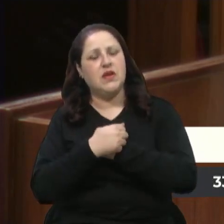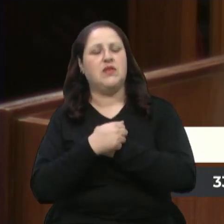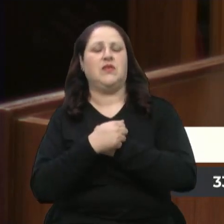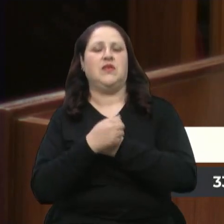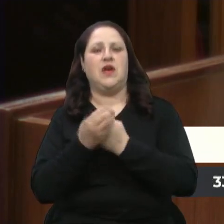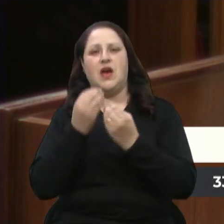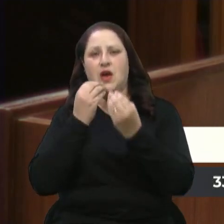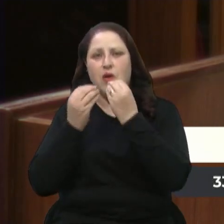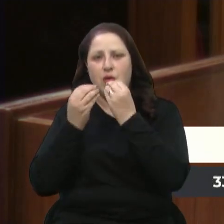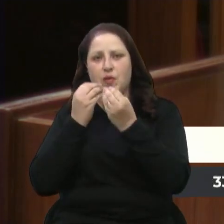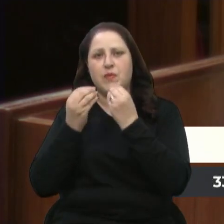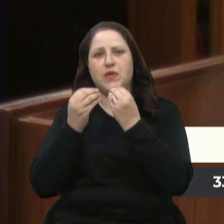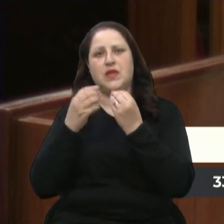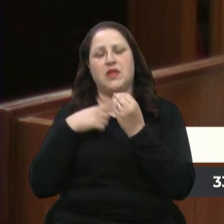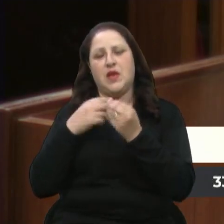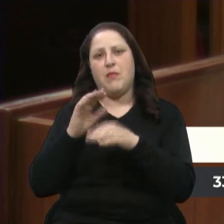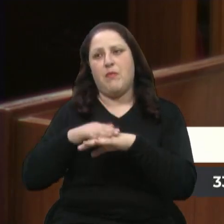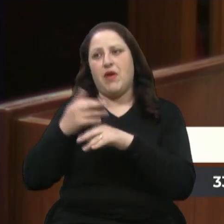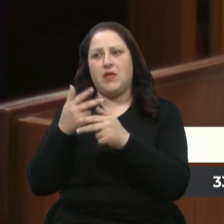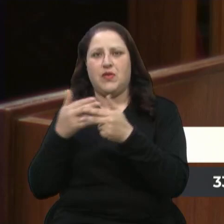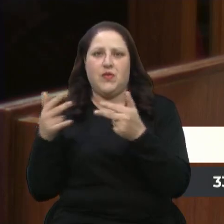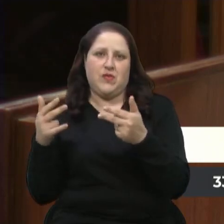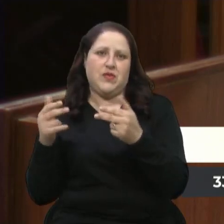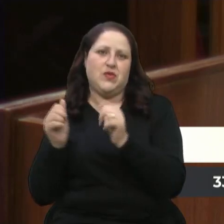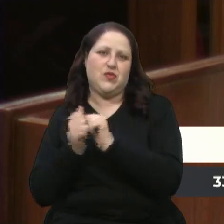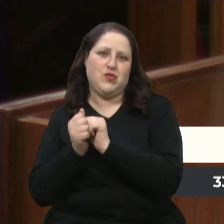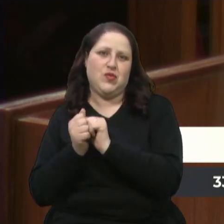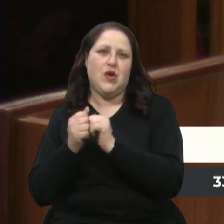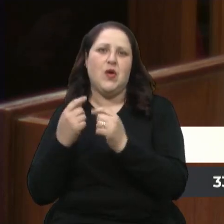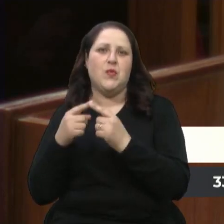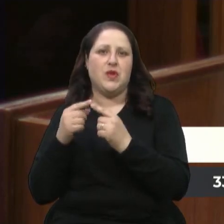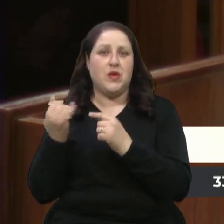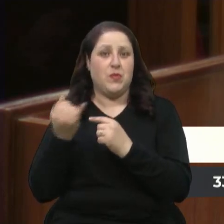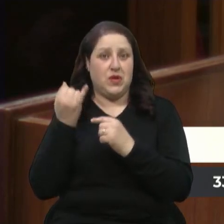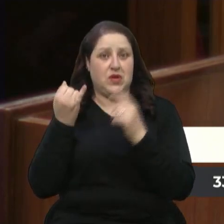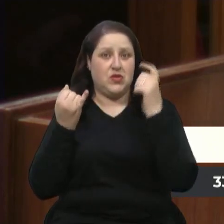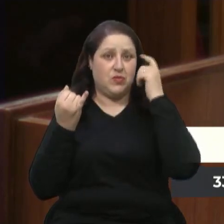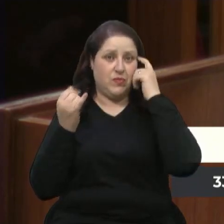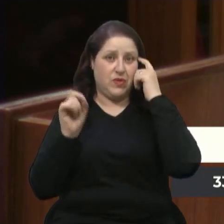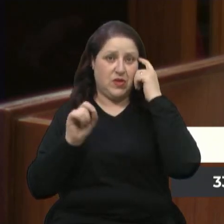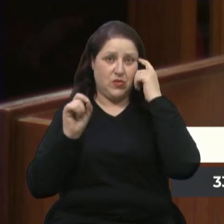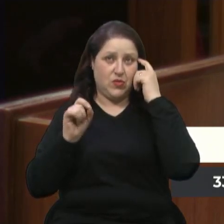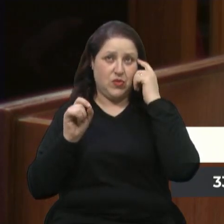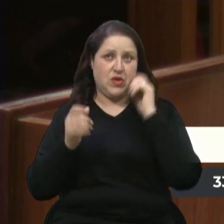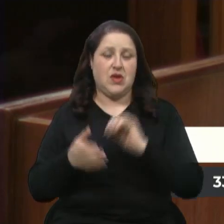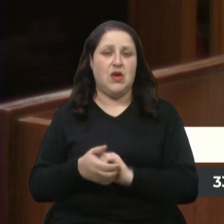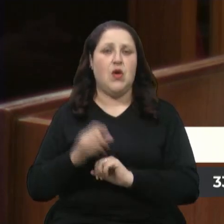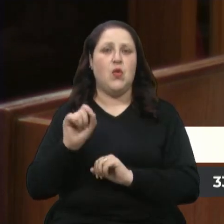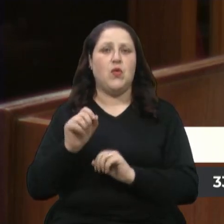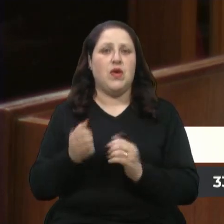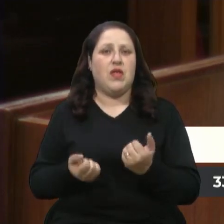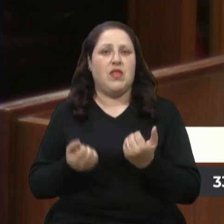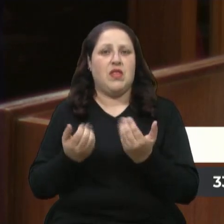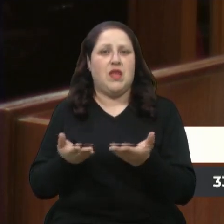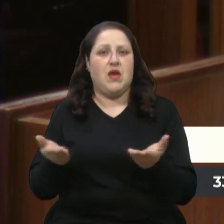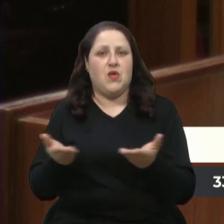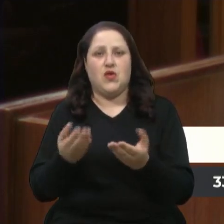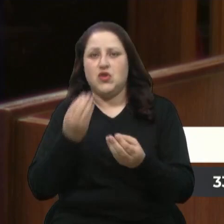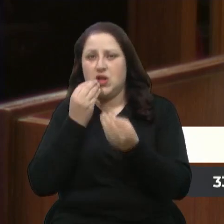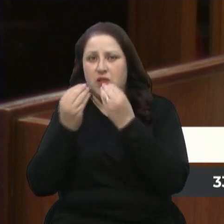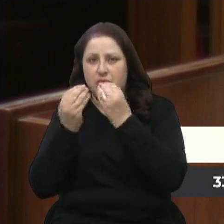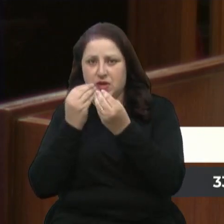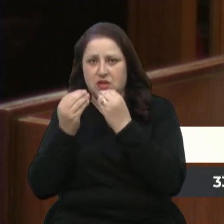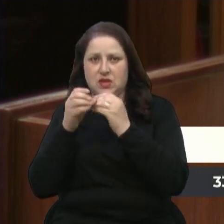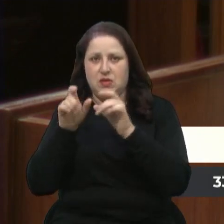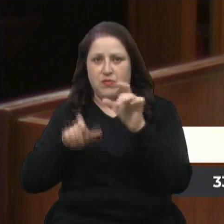né, com algo. Porque é importante também a gente pensar que o que é ofertado hoje de alimentação